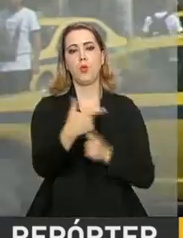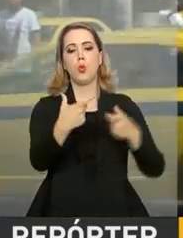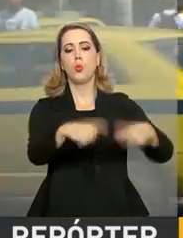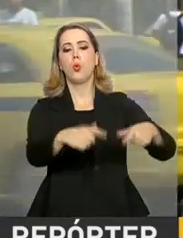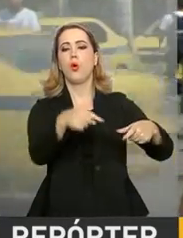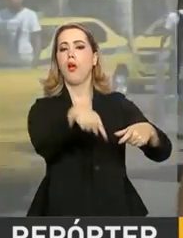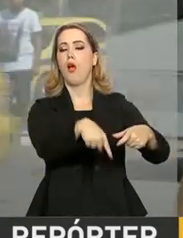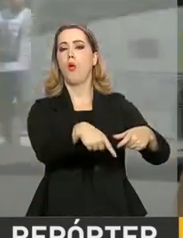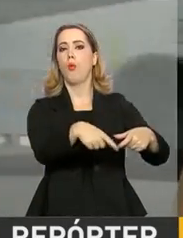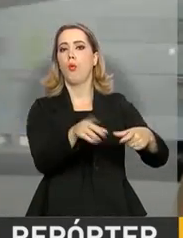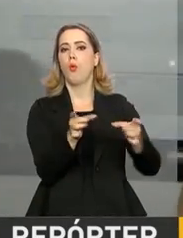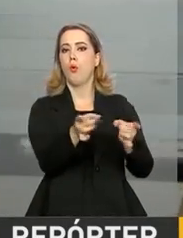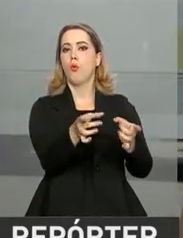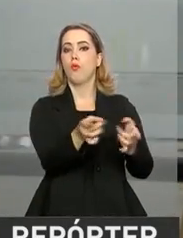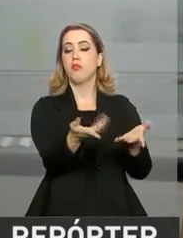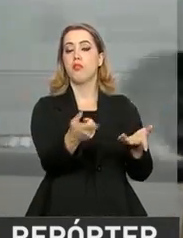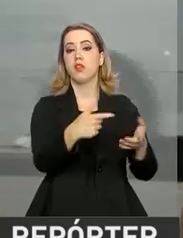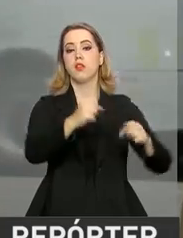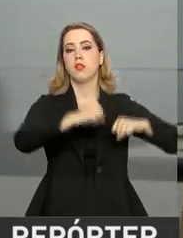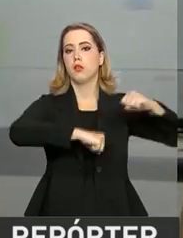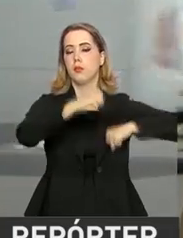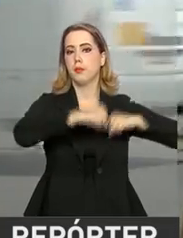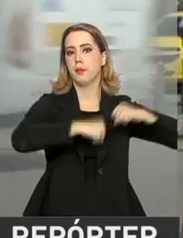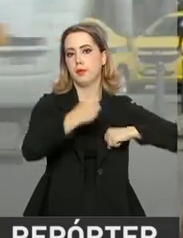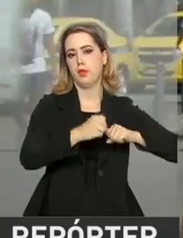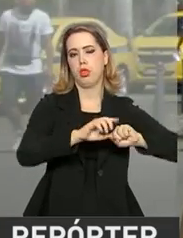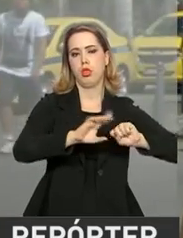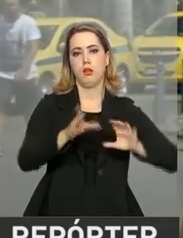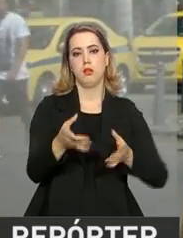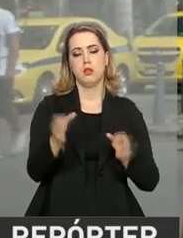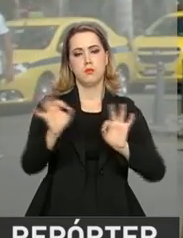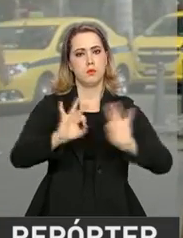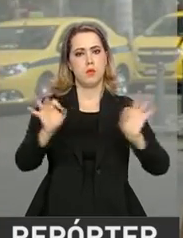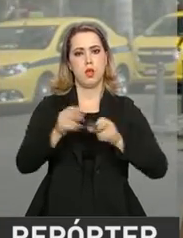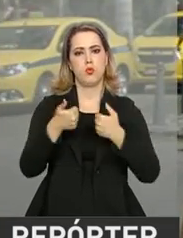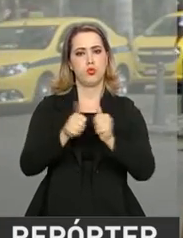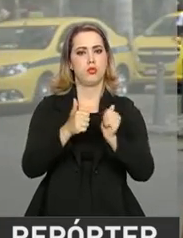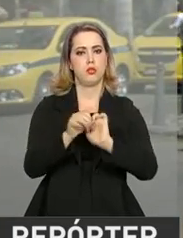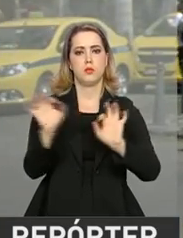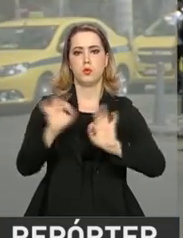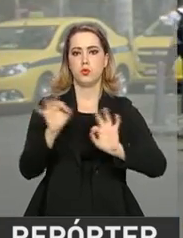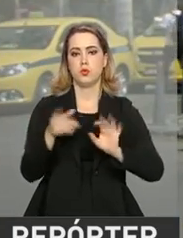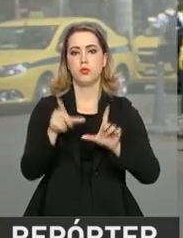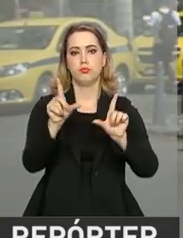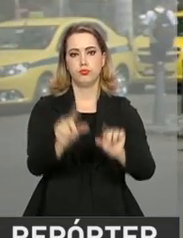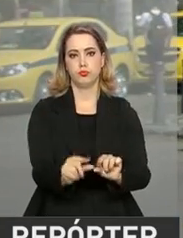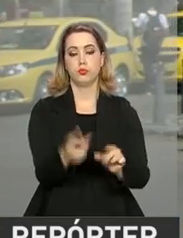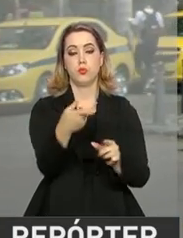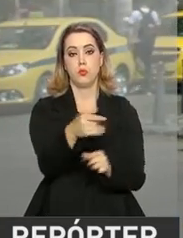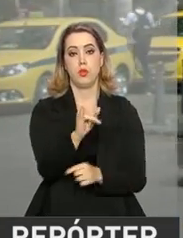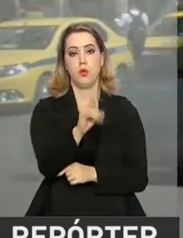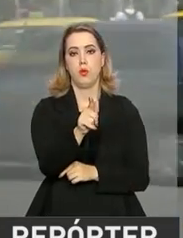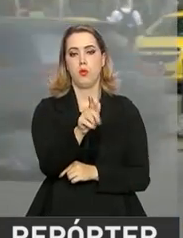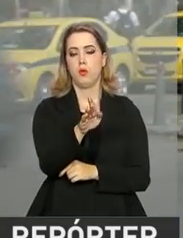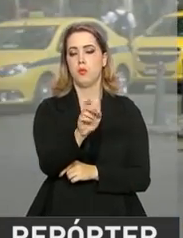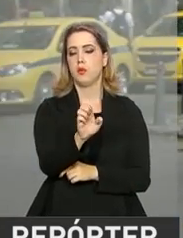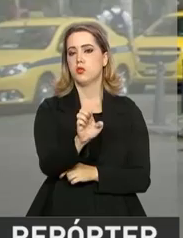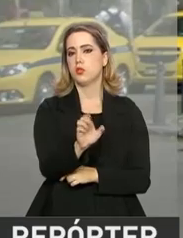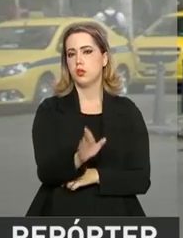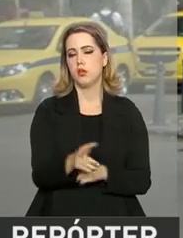ou seja, sem fretes, tarifas ou impostos. Para acompanhar essas mudanças, o IBGE investiga em mais